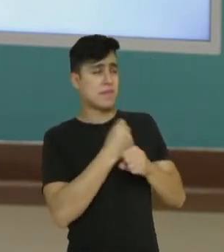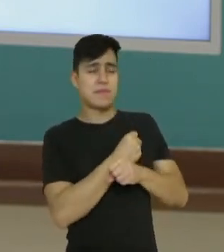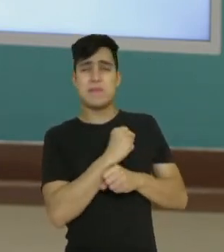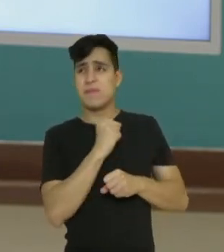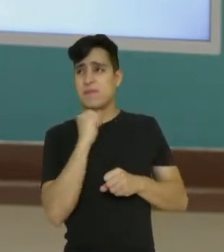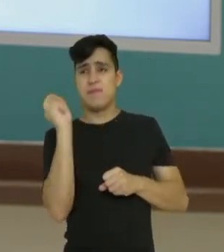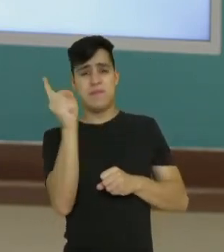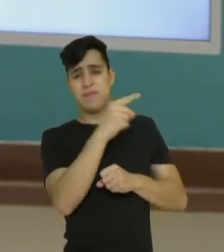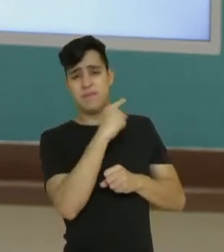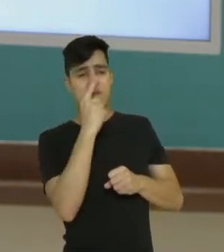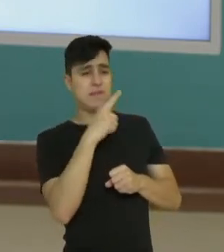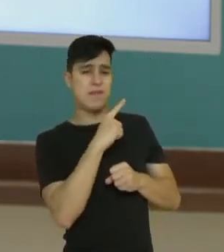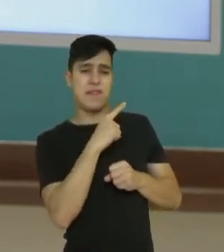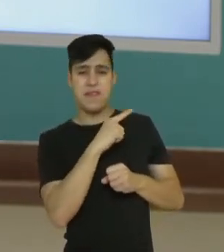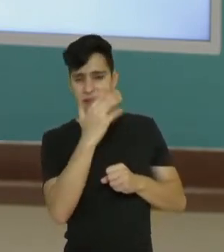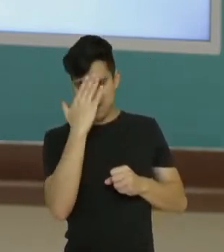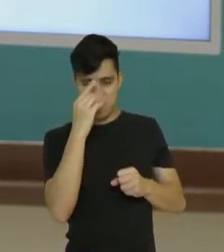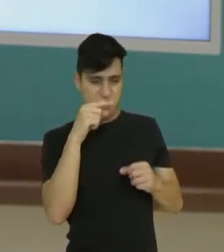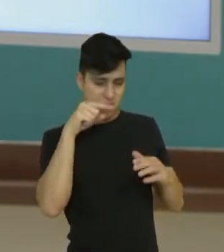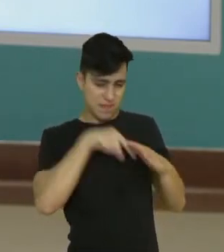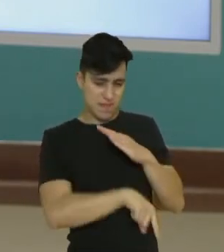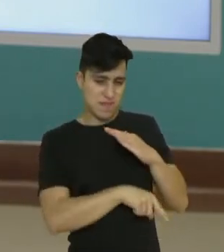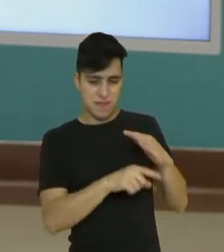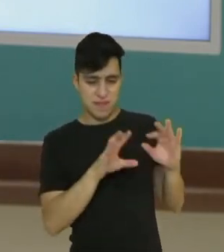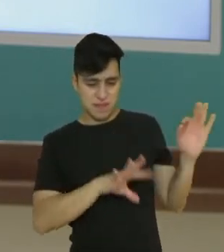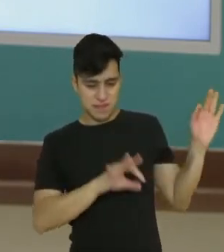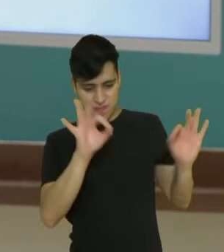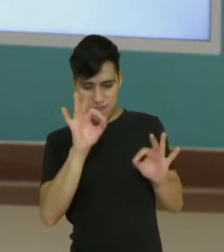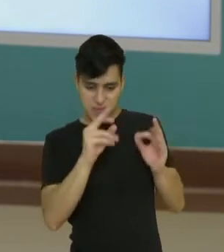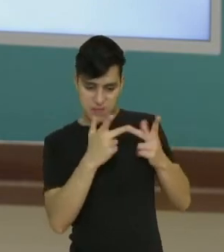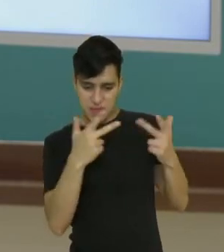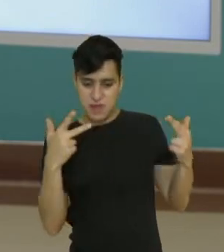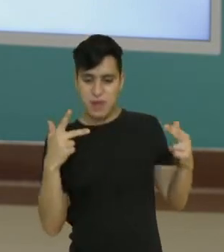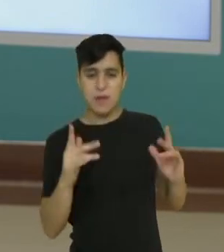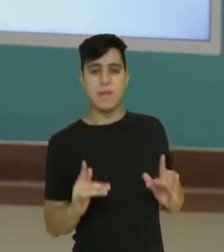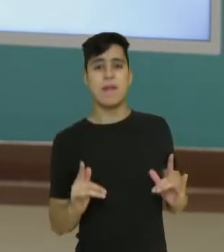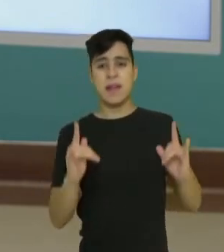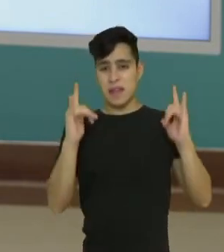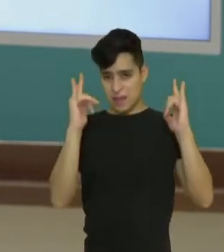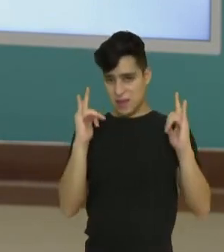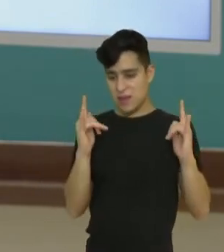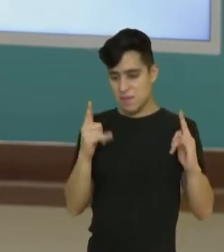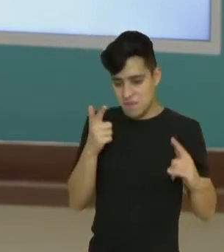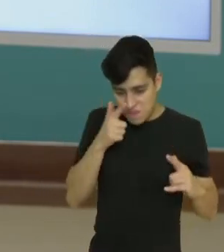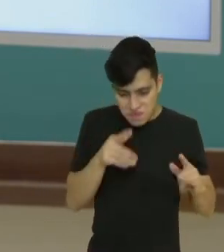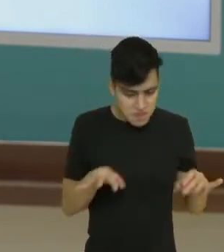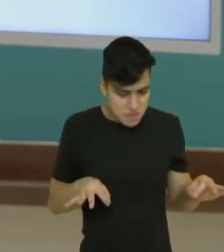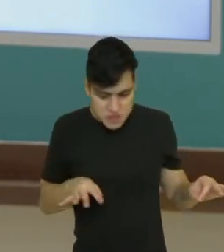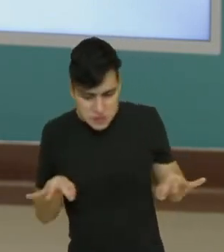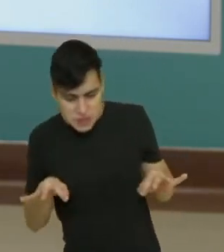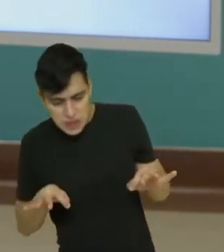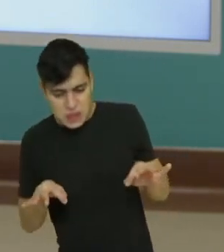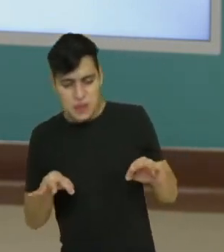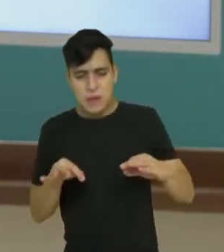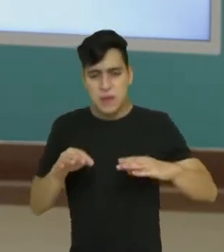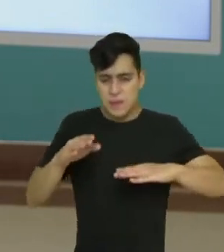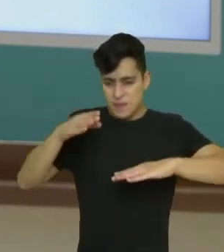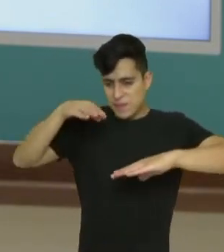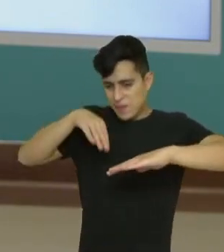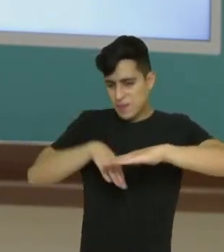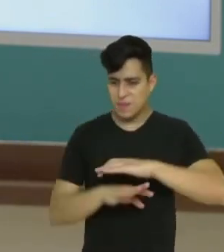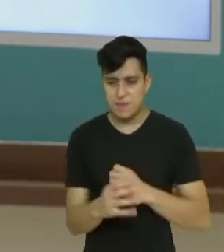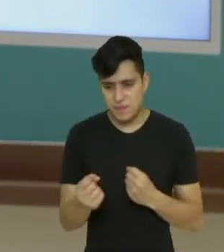construções cavam buracos para fazer os seus alicerces, por exemplo, de prédios, para que tenha garagem subterrânea e